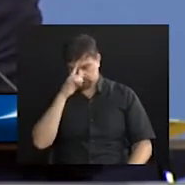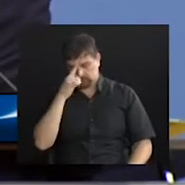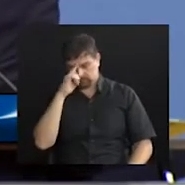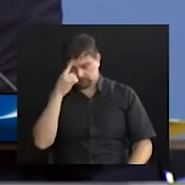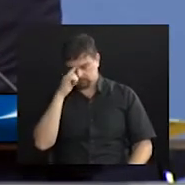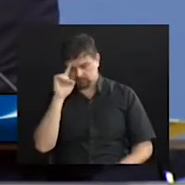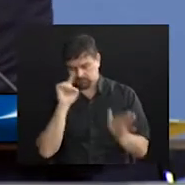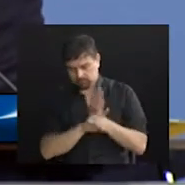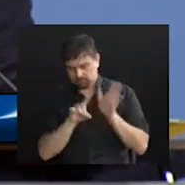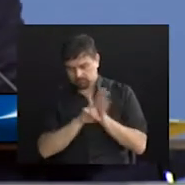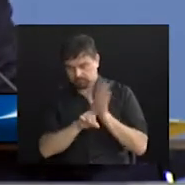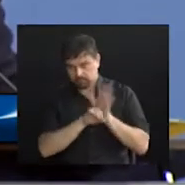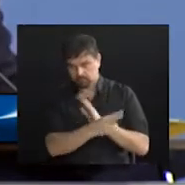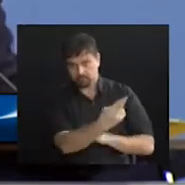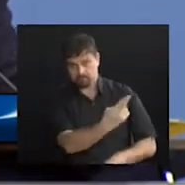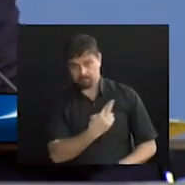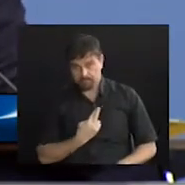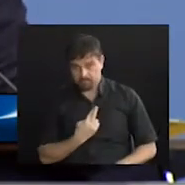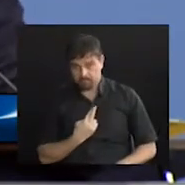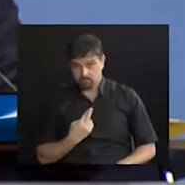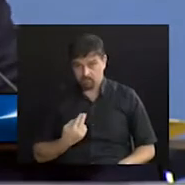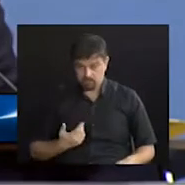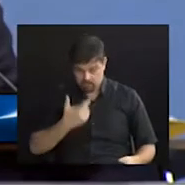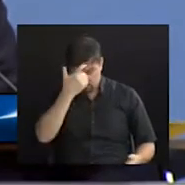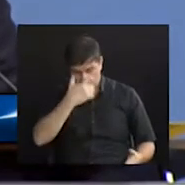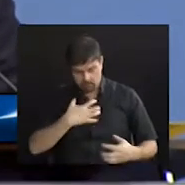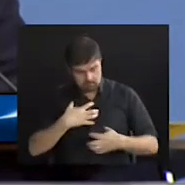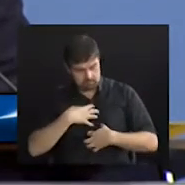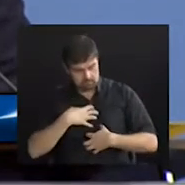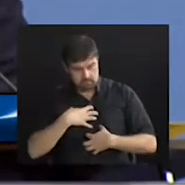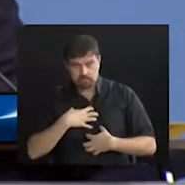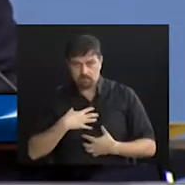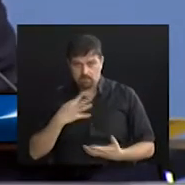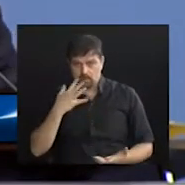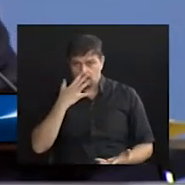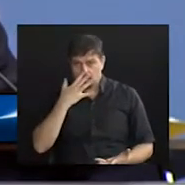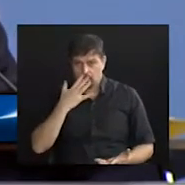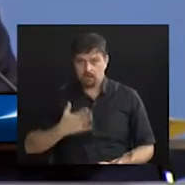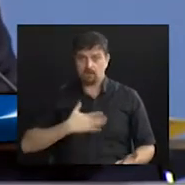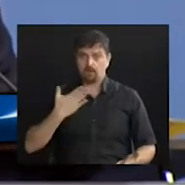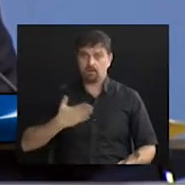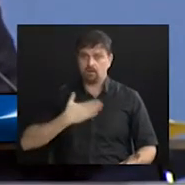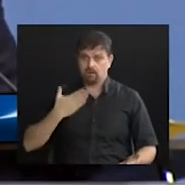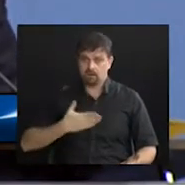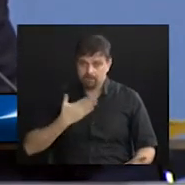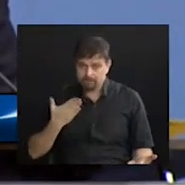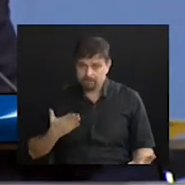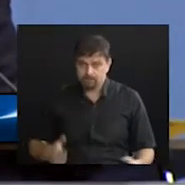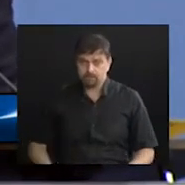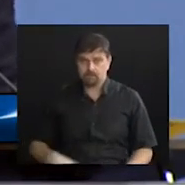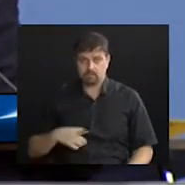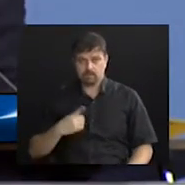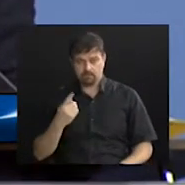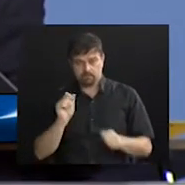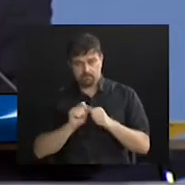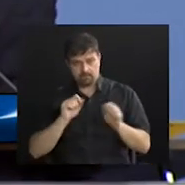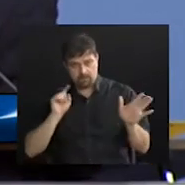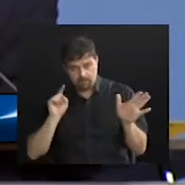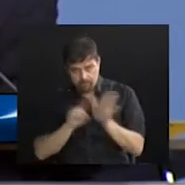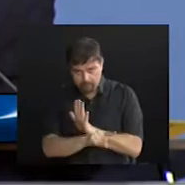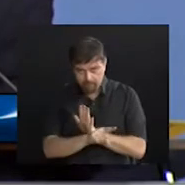mas nós ficamos sinceramente surpresos quando em uma das indagações